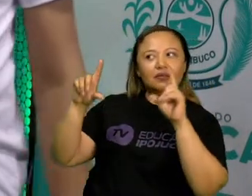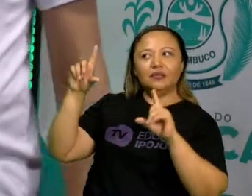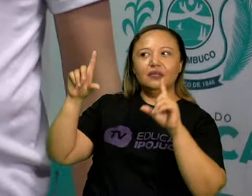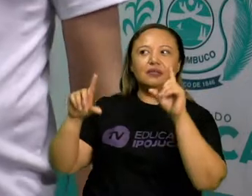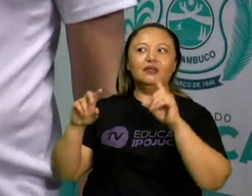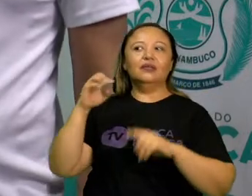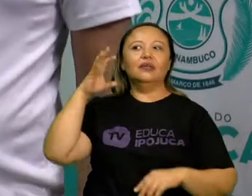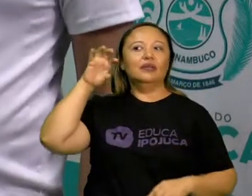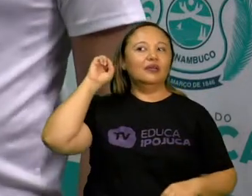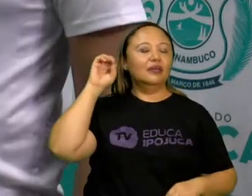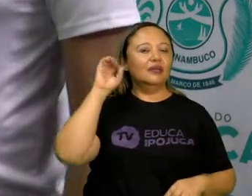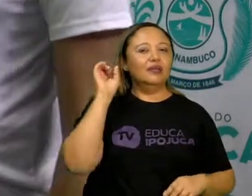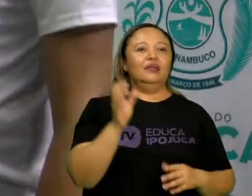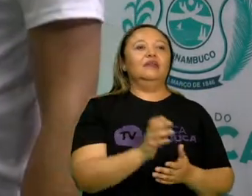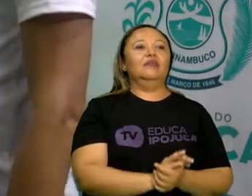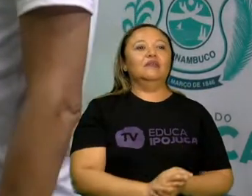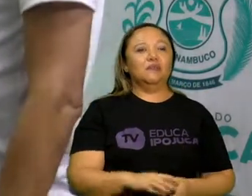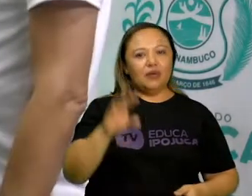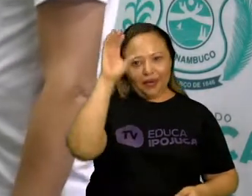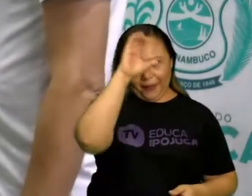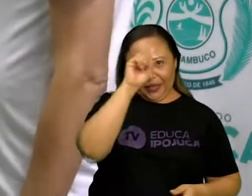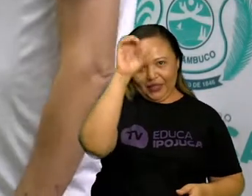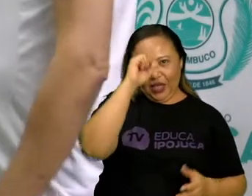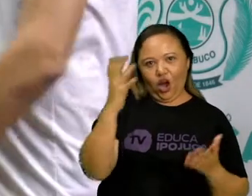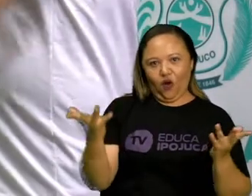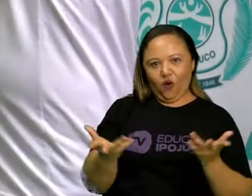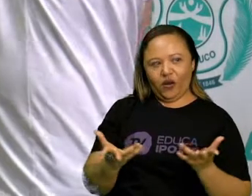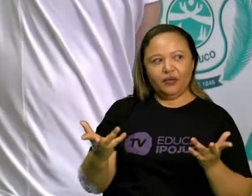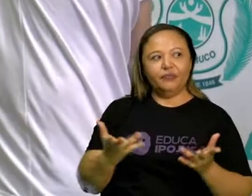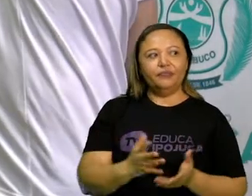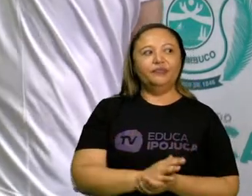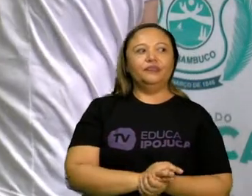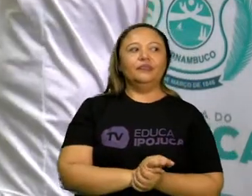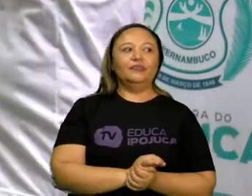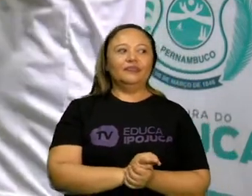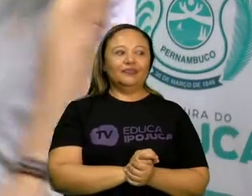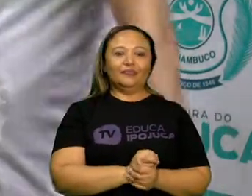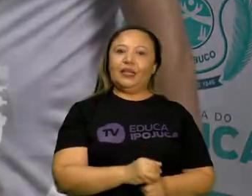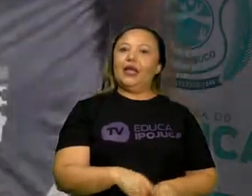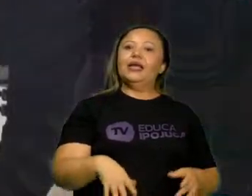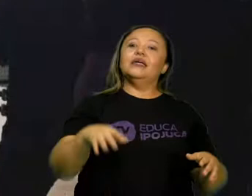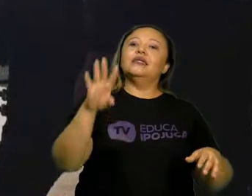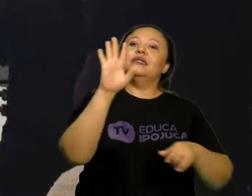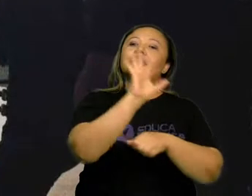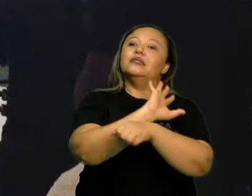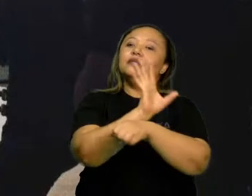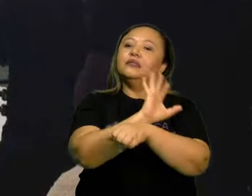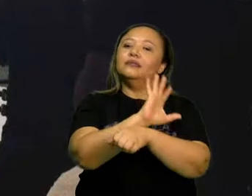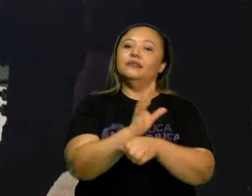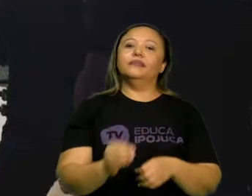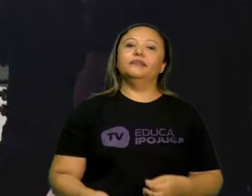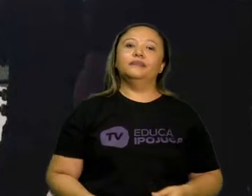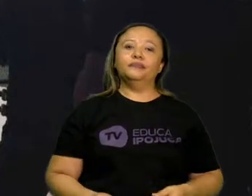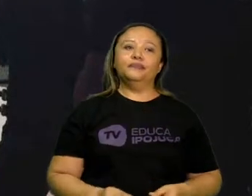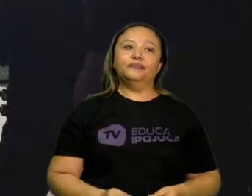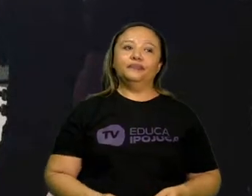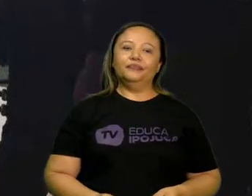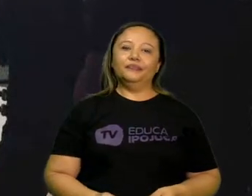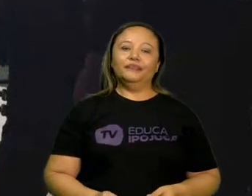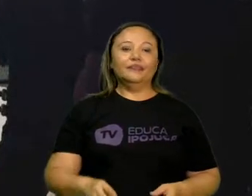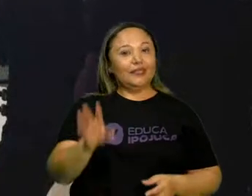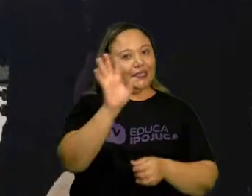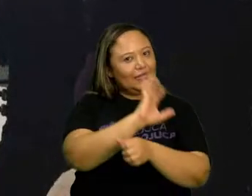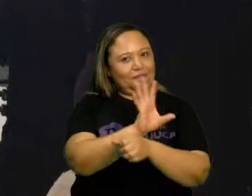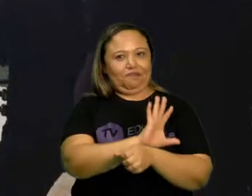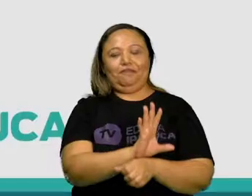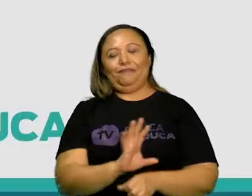Vamos tentar entender isso aqui agora vamos lá e produzindo cinema a mesma coisa que eu amo de